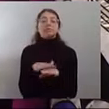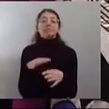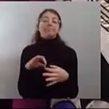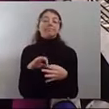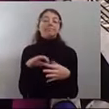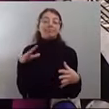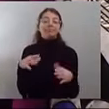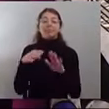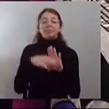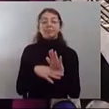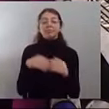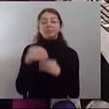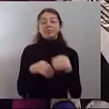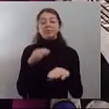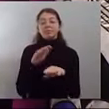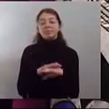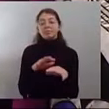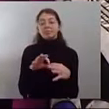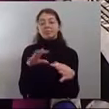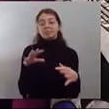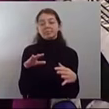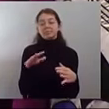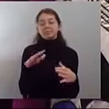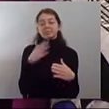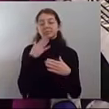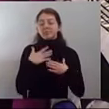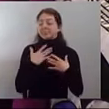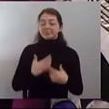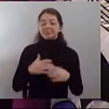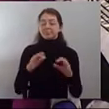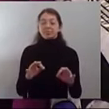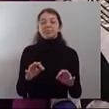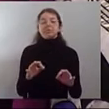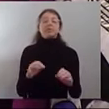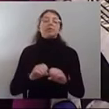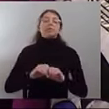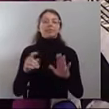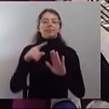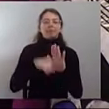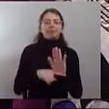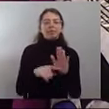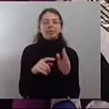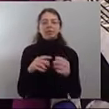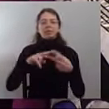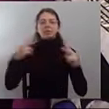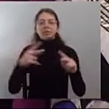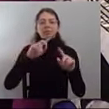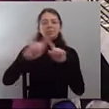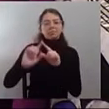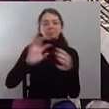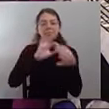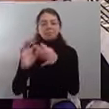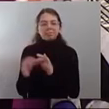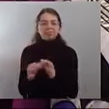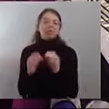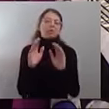um programa eleitoral autárquico. É de ir às lágrimas. Primeiro, é claro que nem todas as medidas precisam de articulação intermunicipal. Não é preciso ir pedir